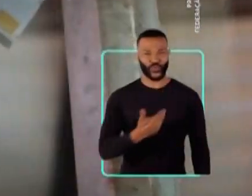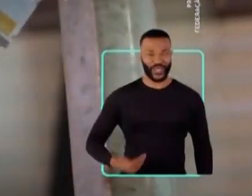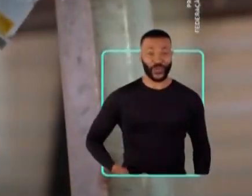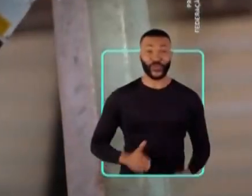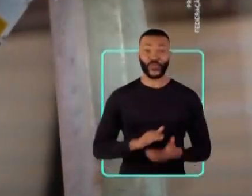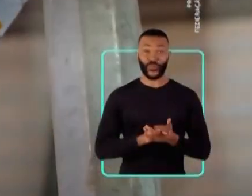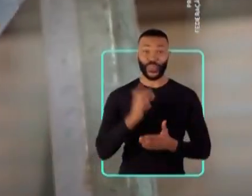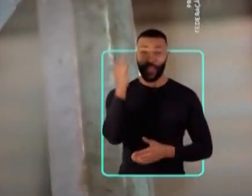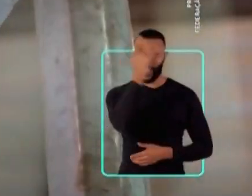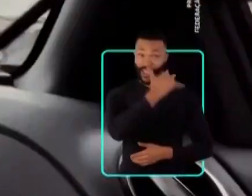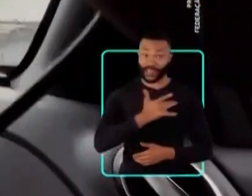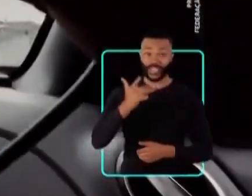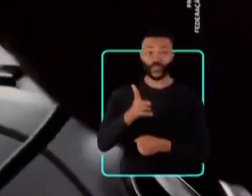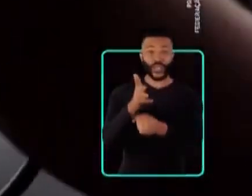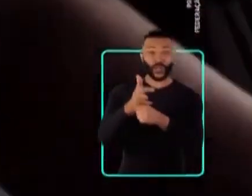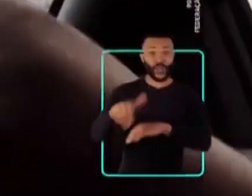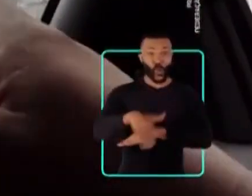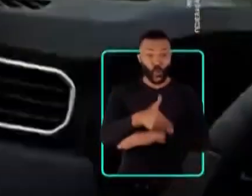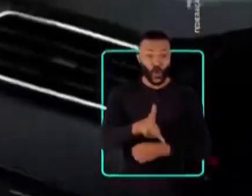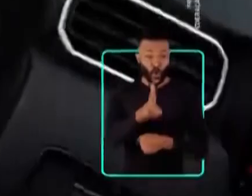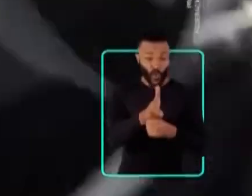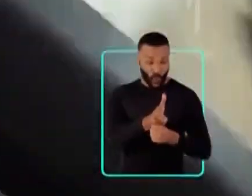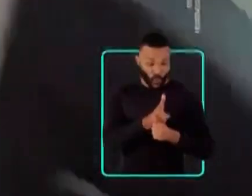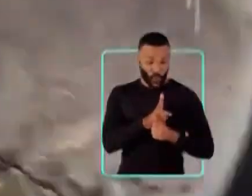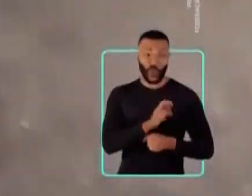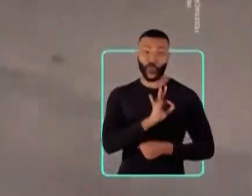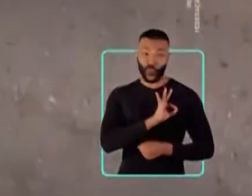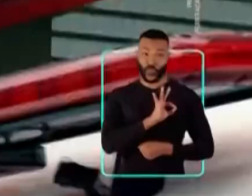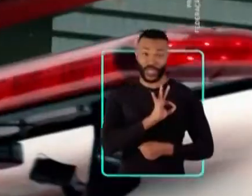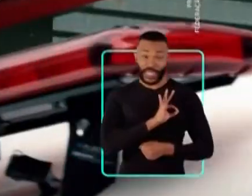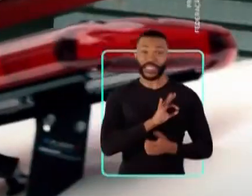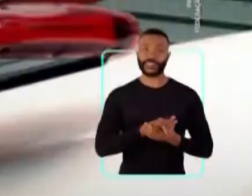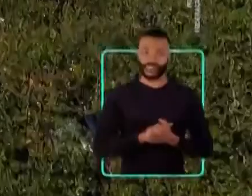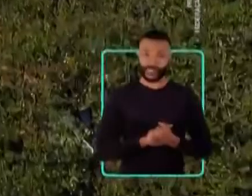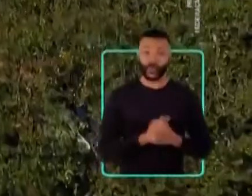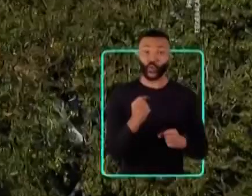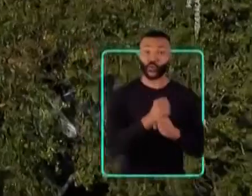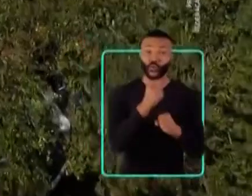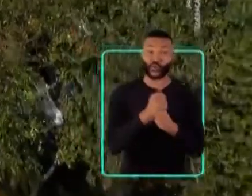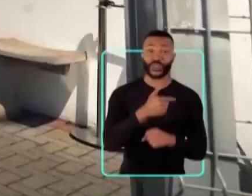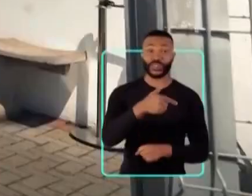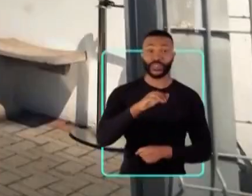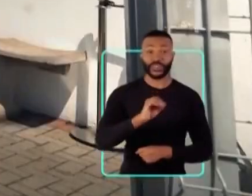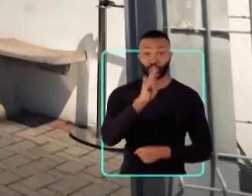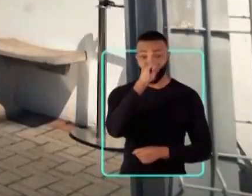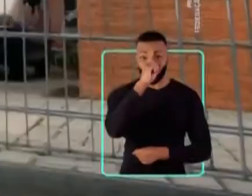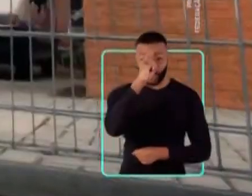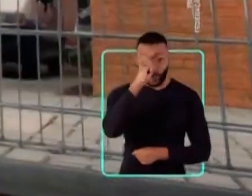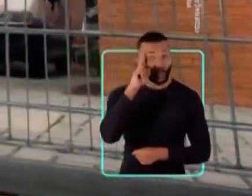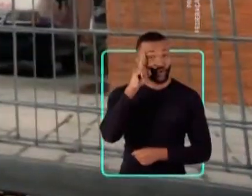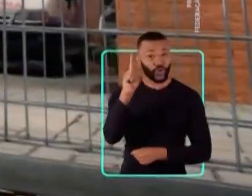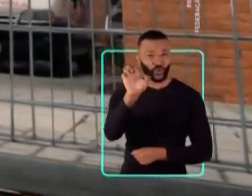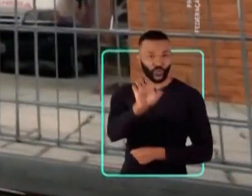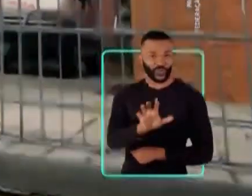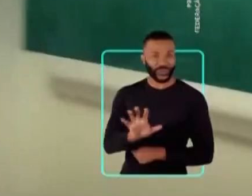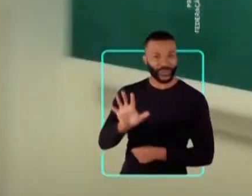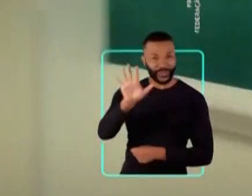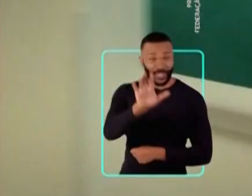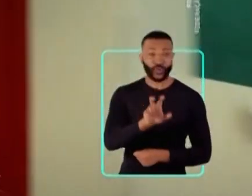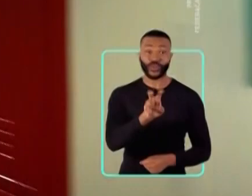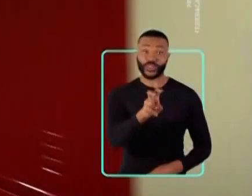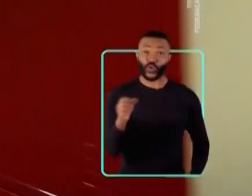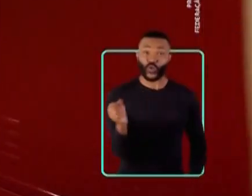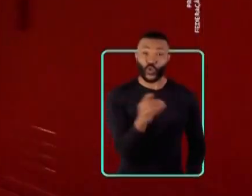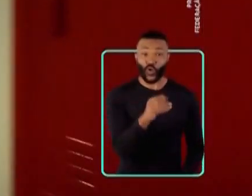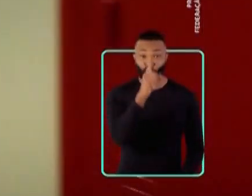governo. Haddad é mais câmeras nas ruas e nos uniformes dos policiais. Vai fazer 70 hospitais dia por todo o estado e